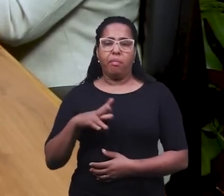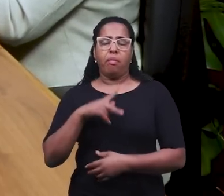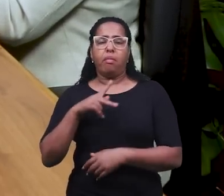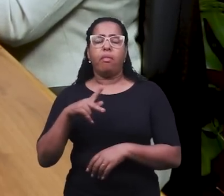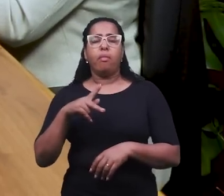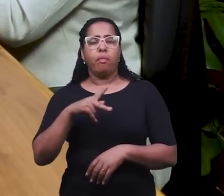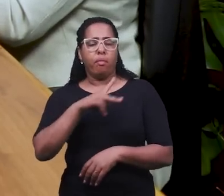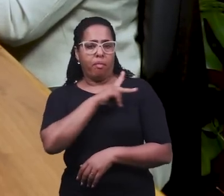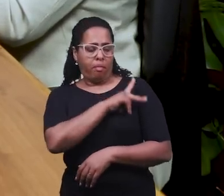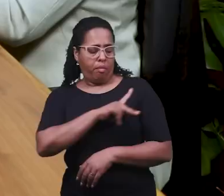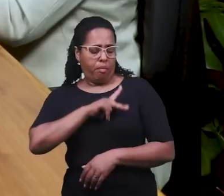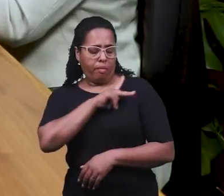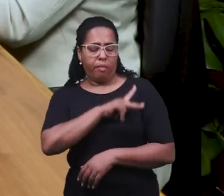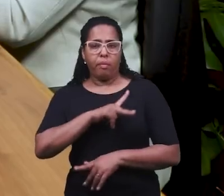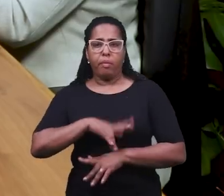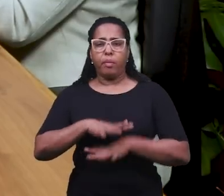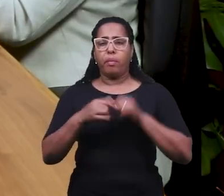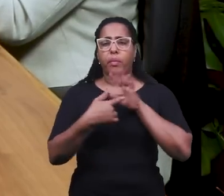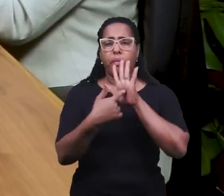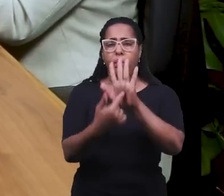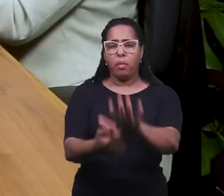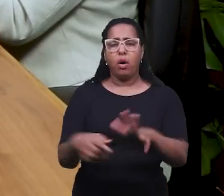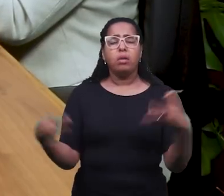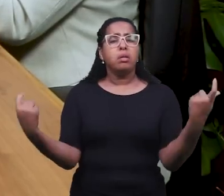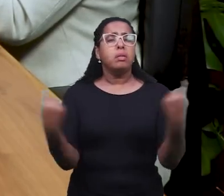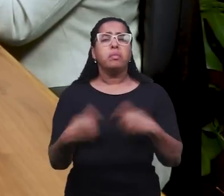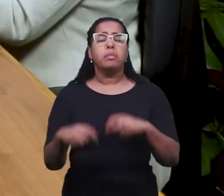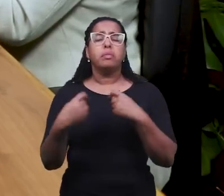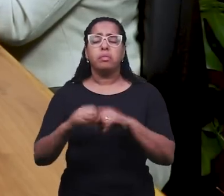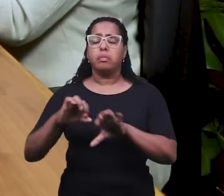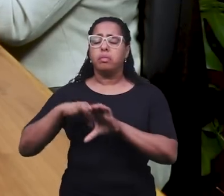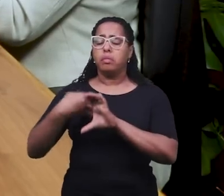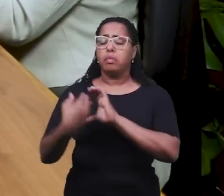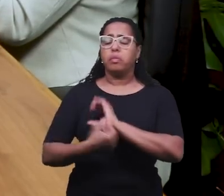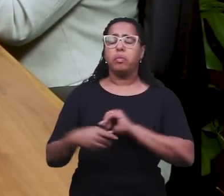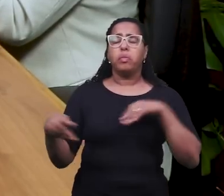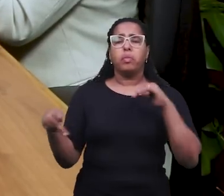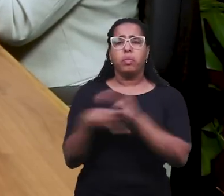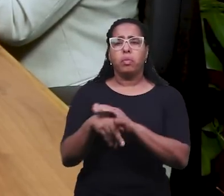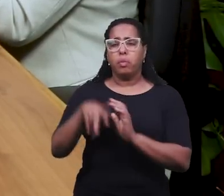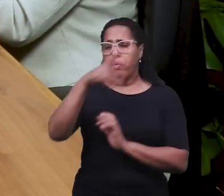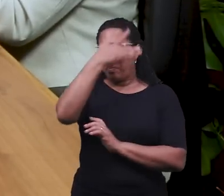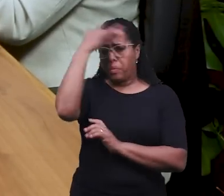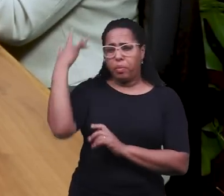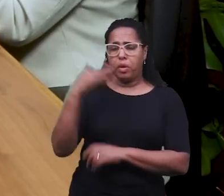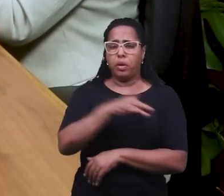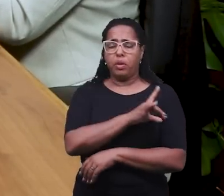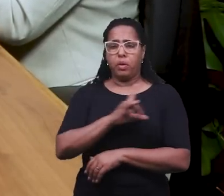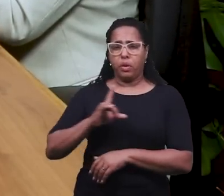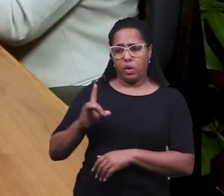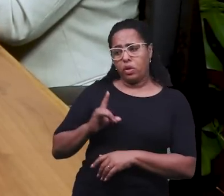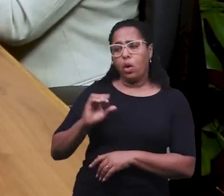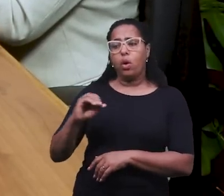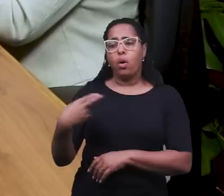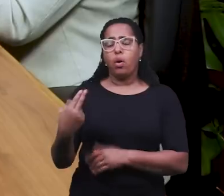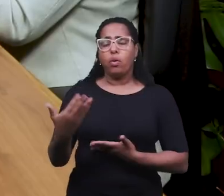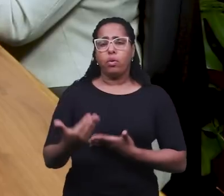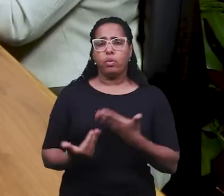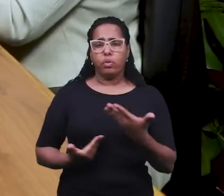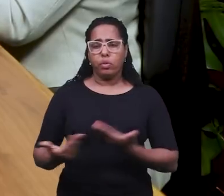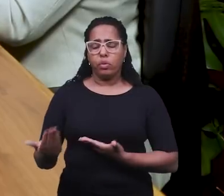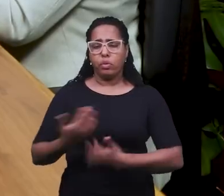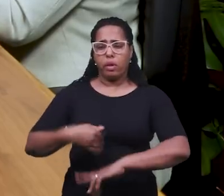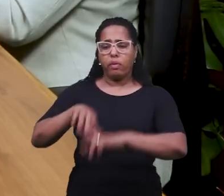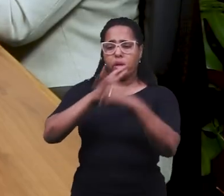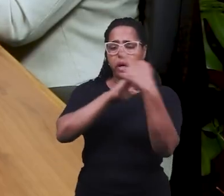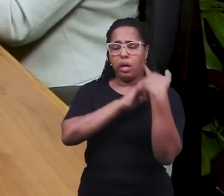como sendo necessário, como sendo característica do diácono ou do servo para o exercício